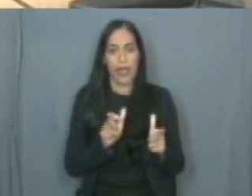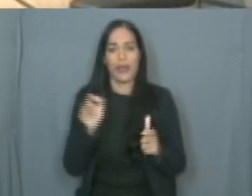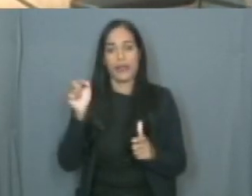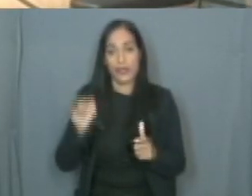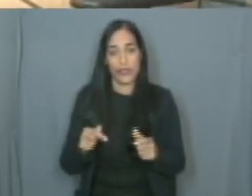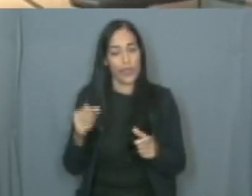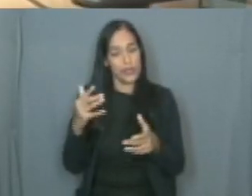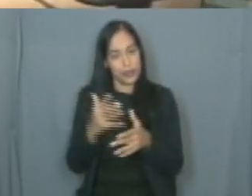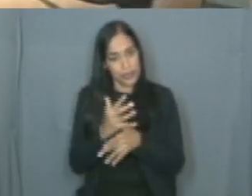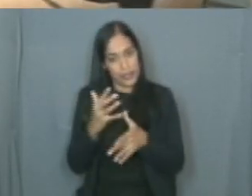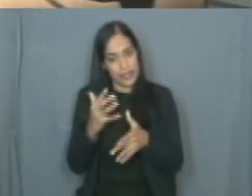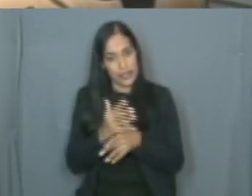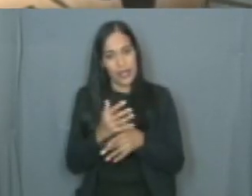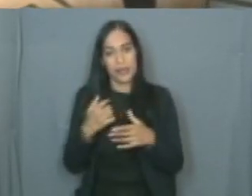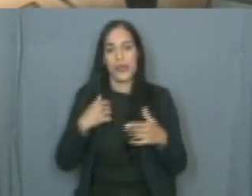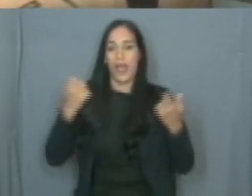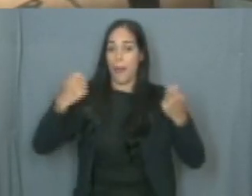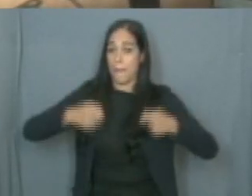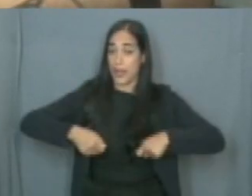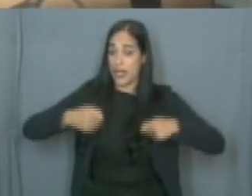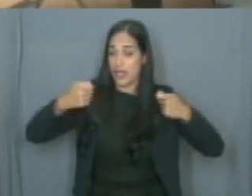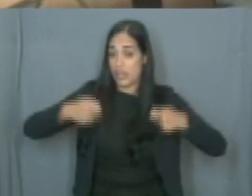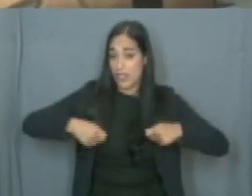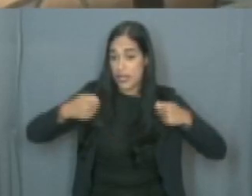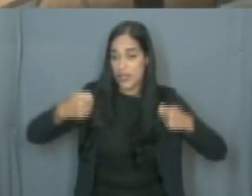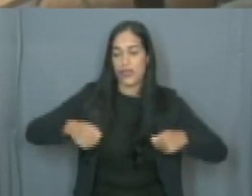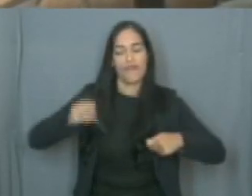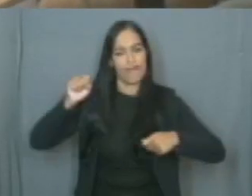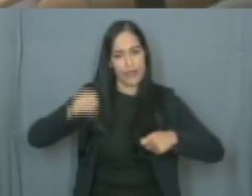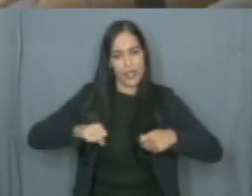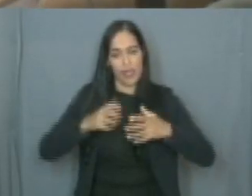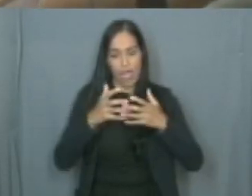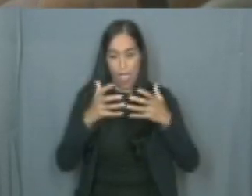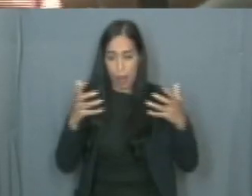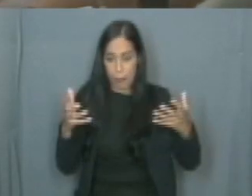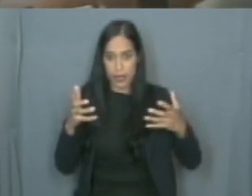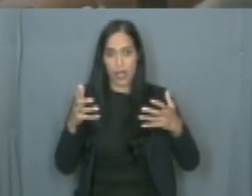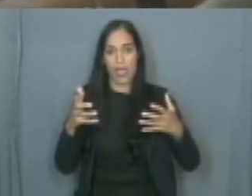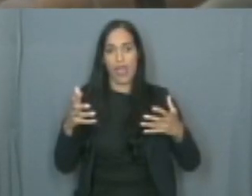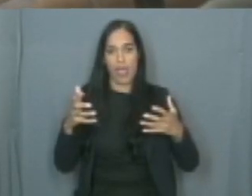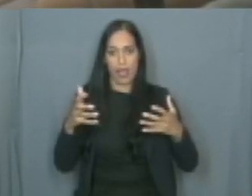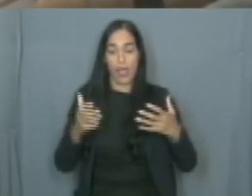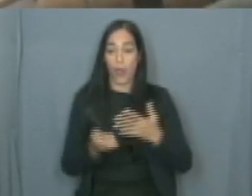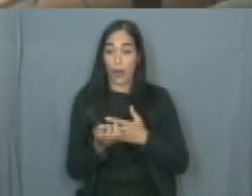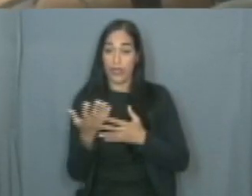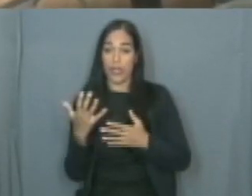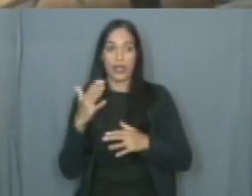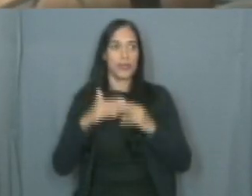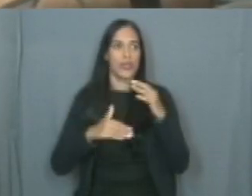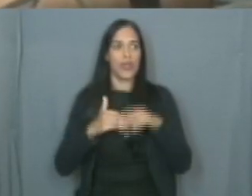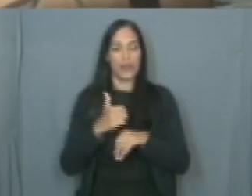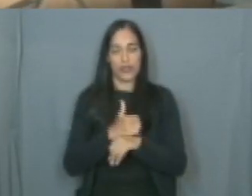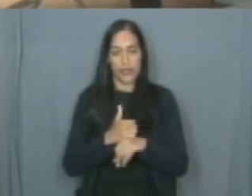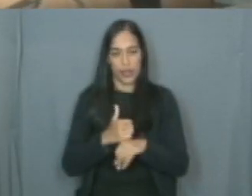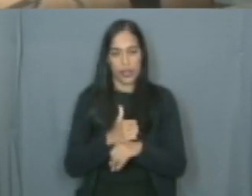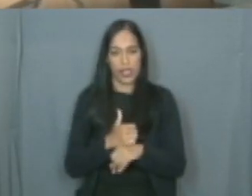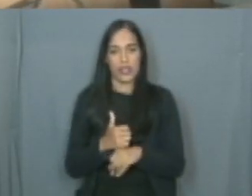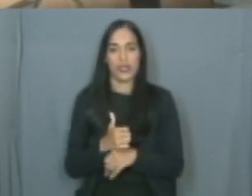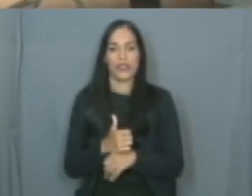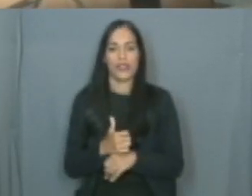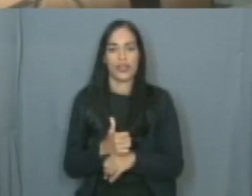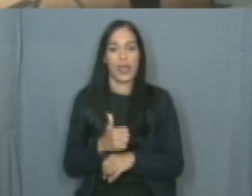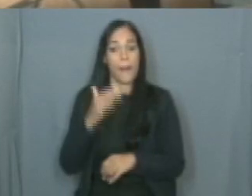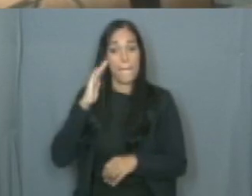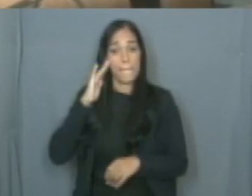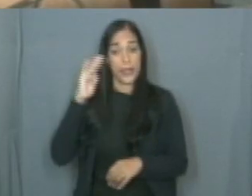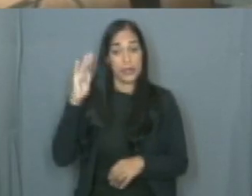nosso município. É preciso reforçar a rede, porque lá na ponta, principalmente aqueles